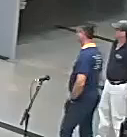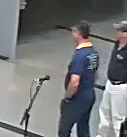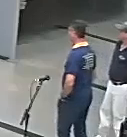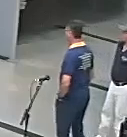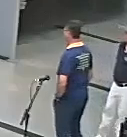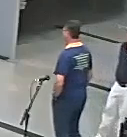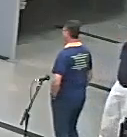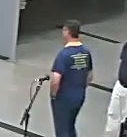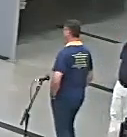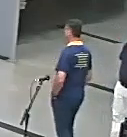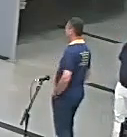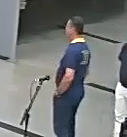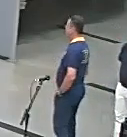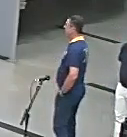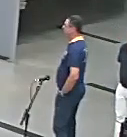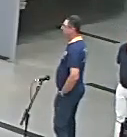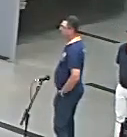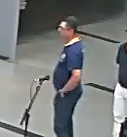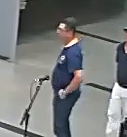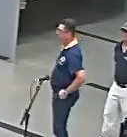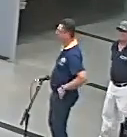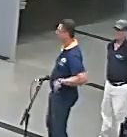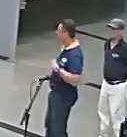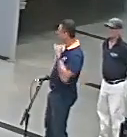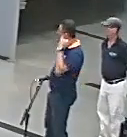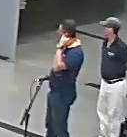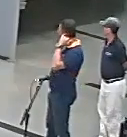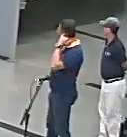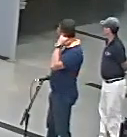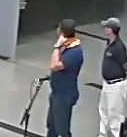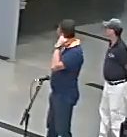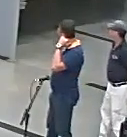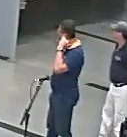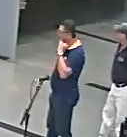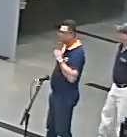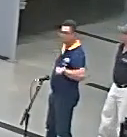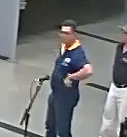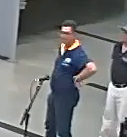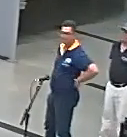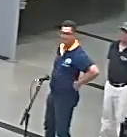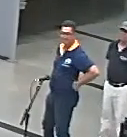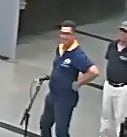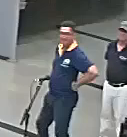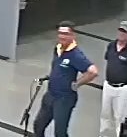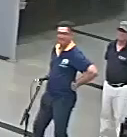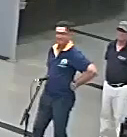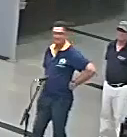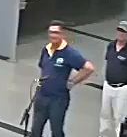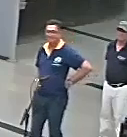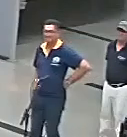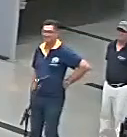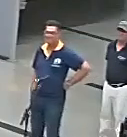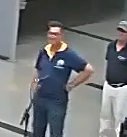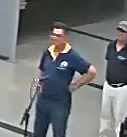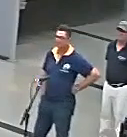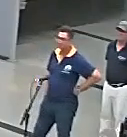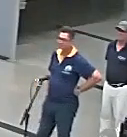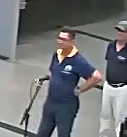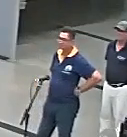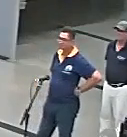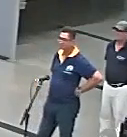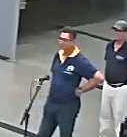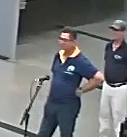periódica de todos os contratos de concessão de prestação de serviço de transporte coletivo rodoviário intermunicipal